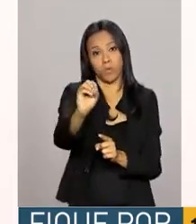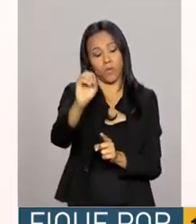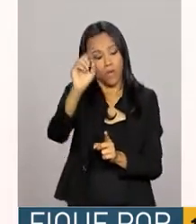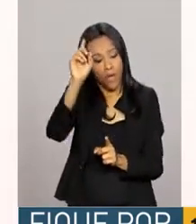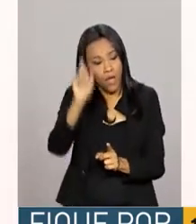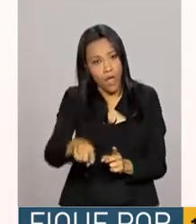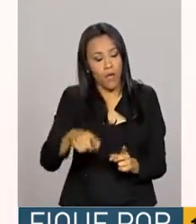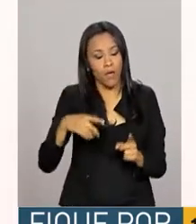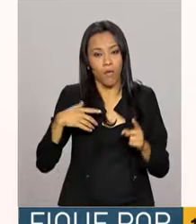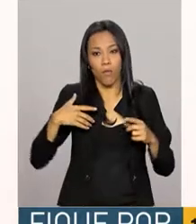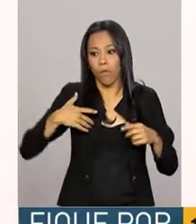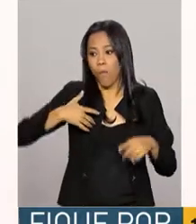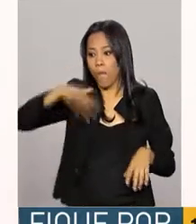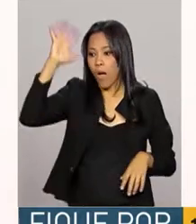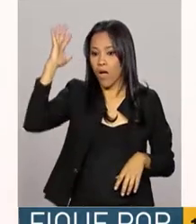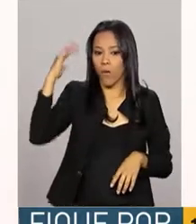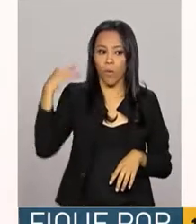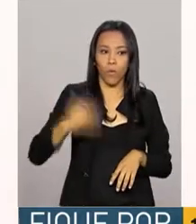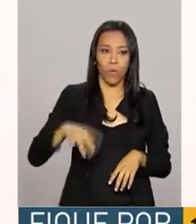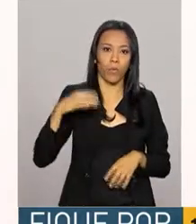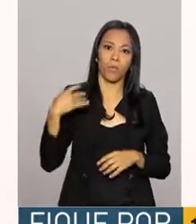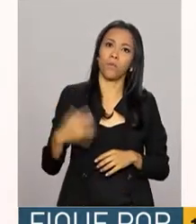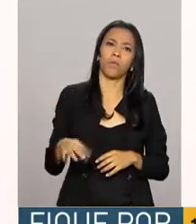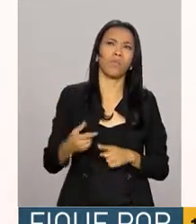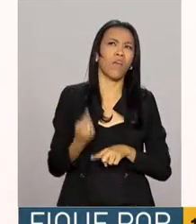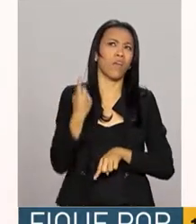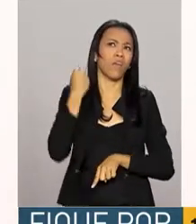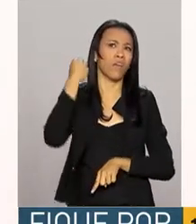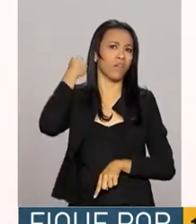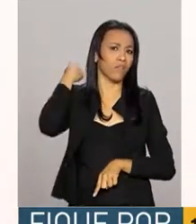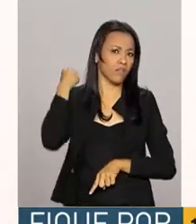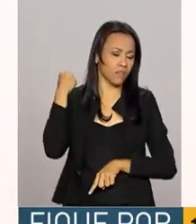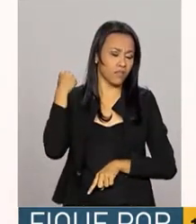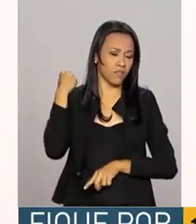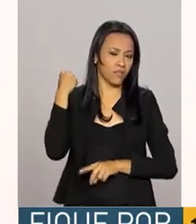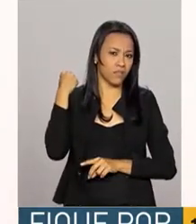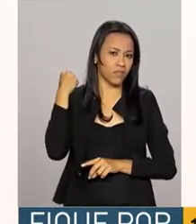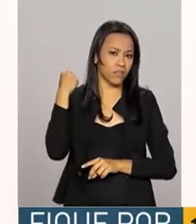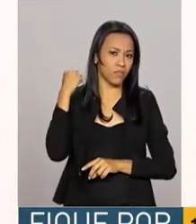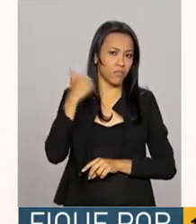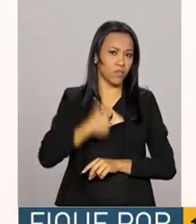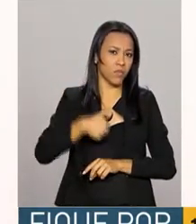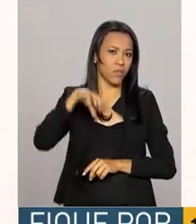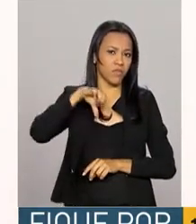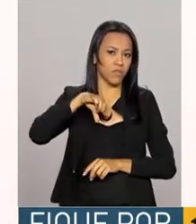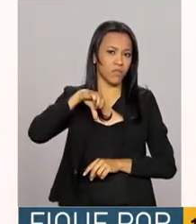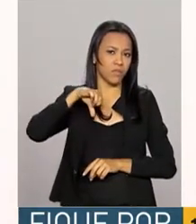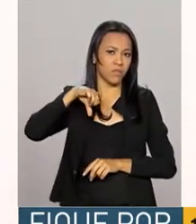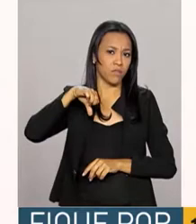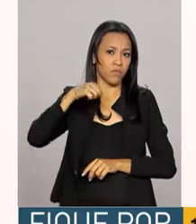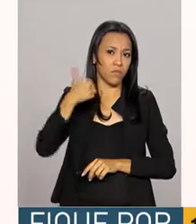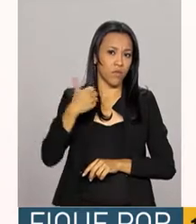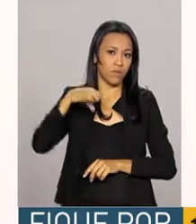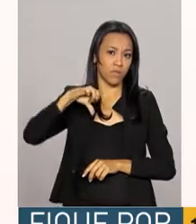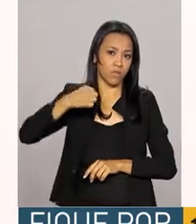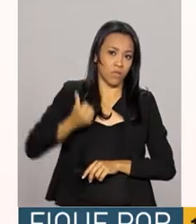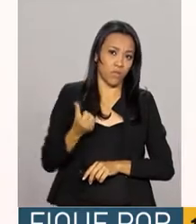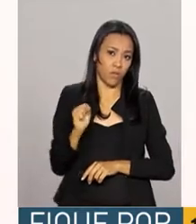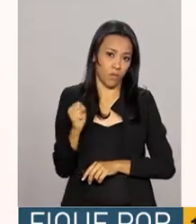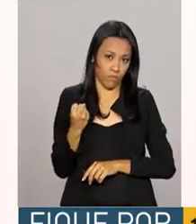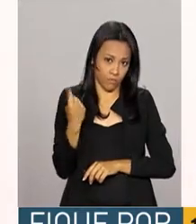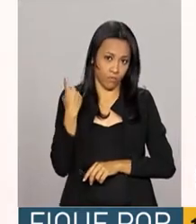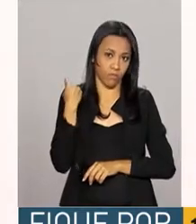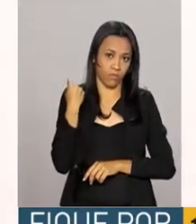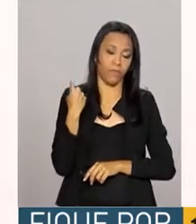maior patamar desde que e se inaugurou o índice que em 1968 os índios e até 60 mil